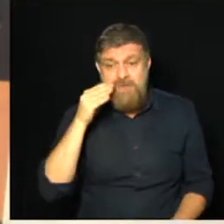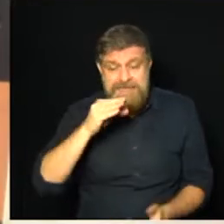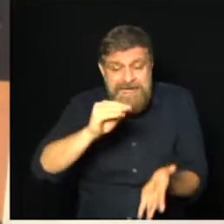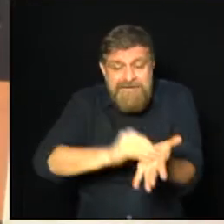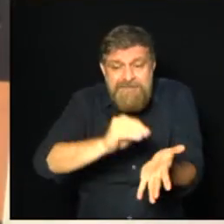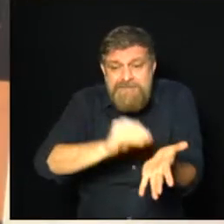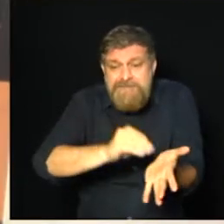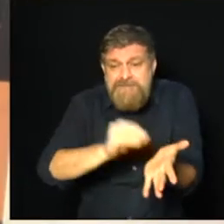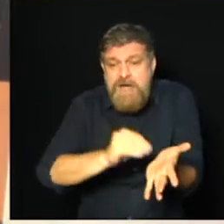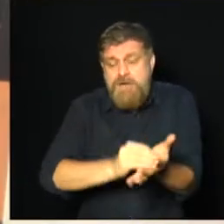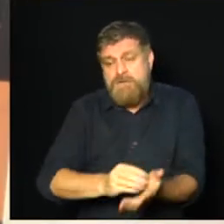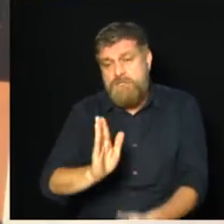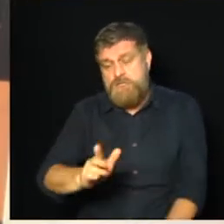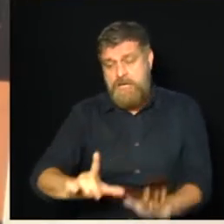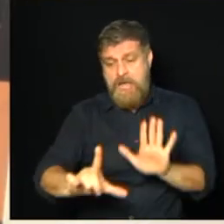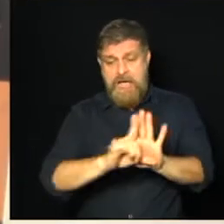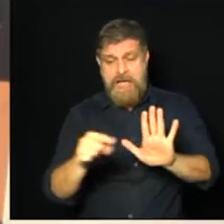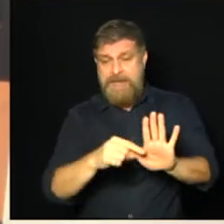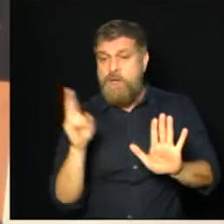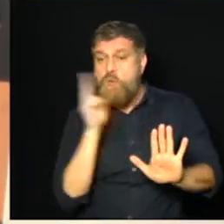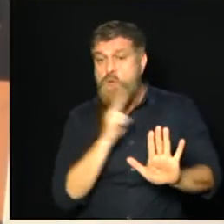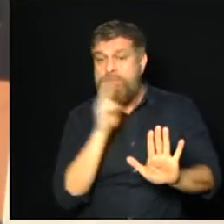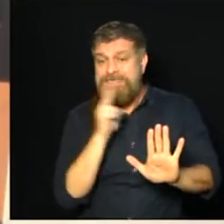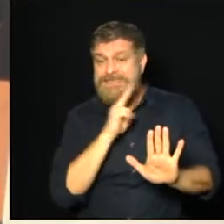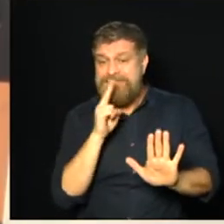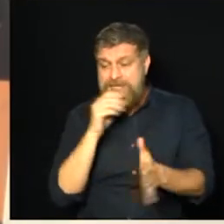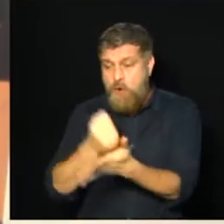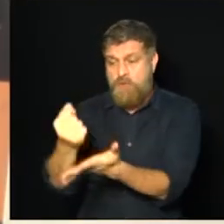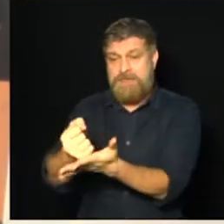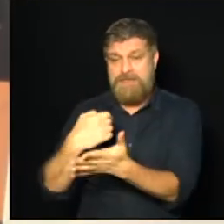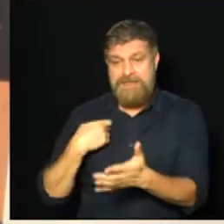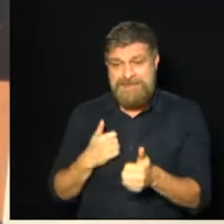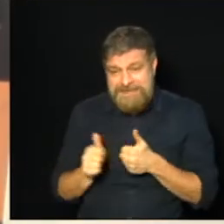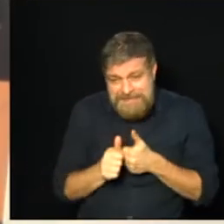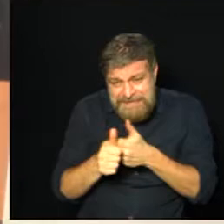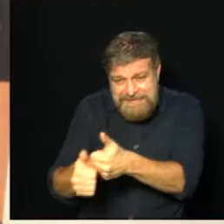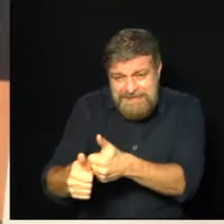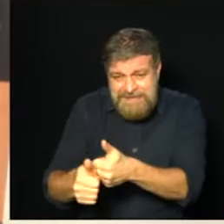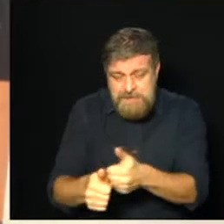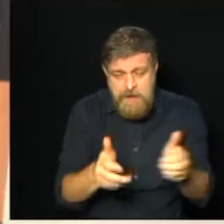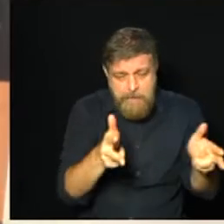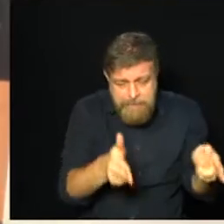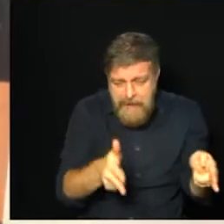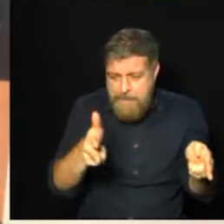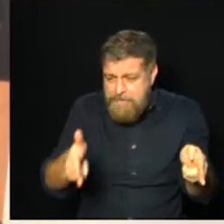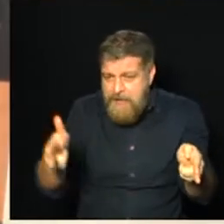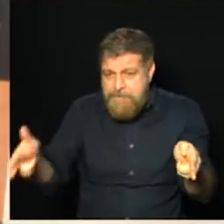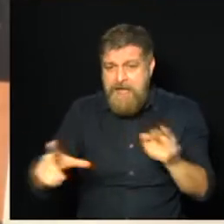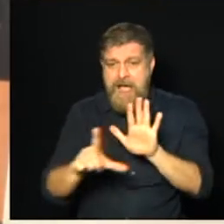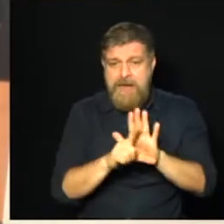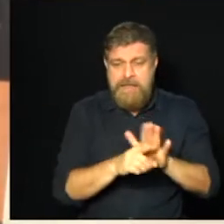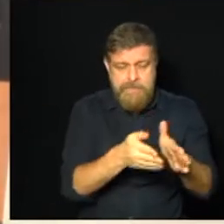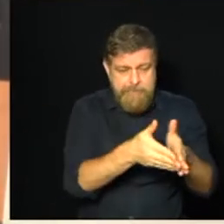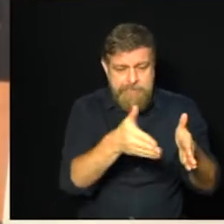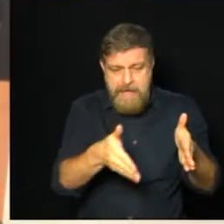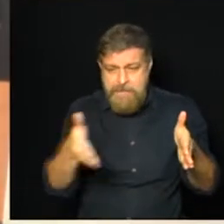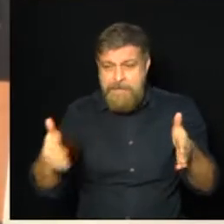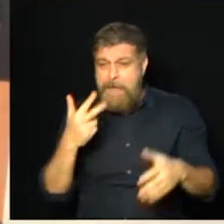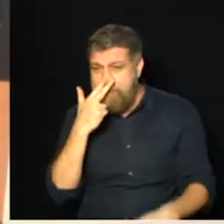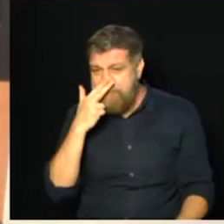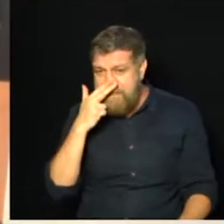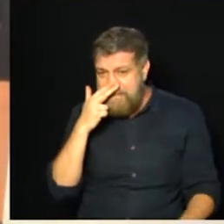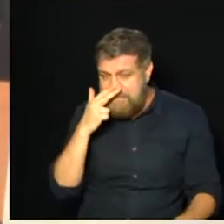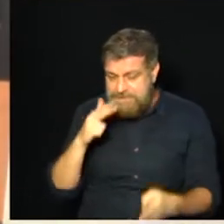importante. Por isso, a lei do emergencial. Quer dizer, a gente está seguindo todas as etapas que a lei colocou. Eu falo que é sempre uma escadinha, eu vou subir